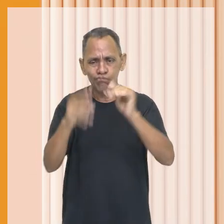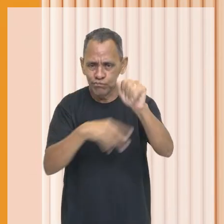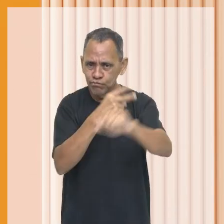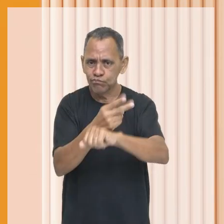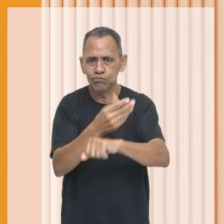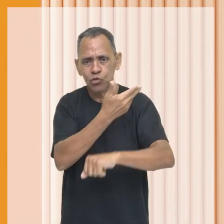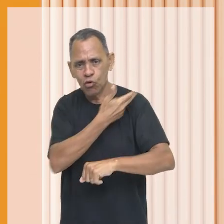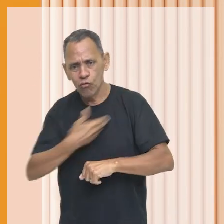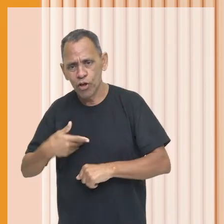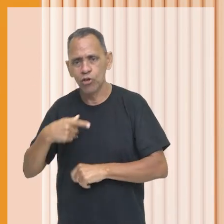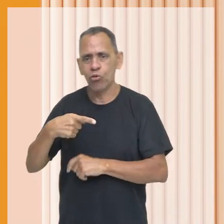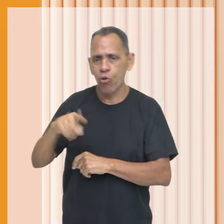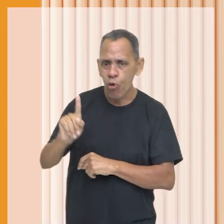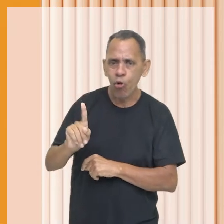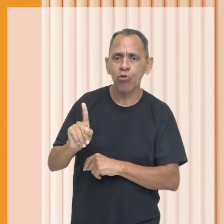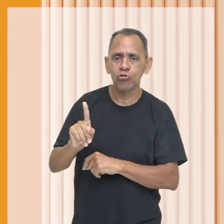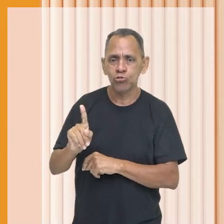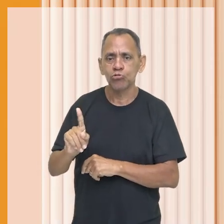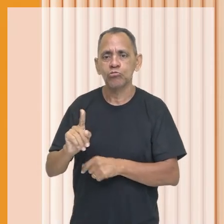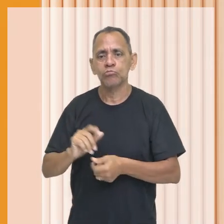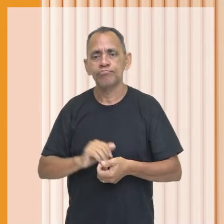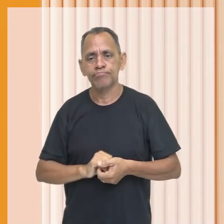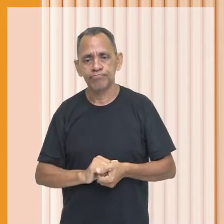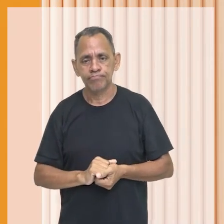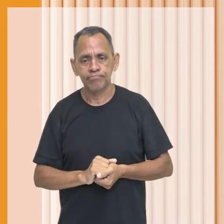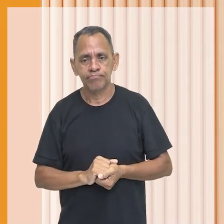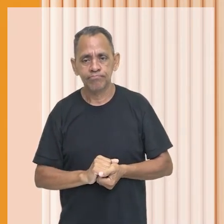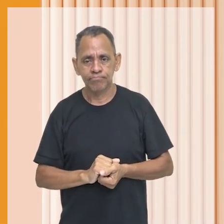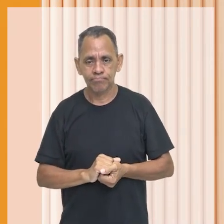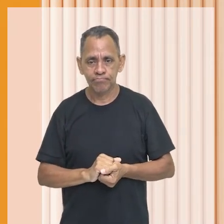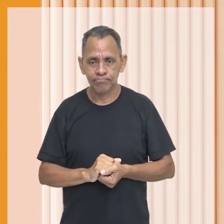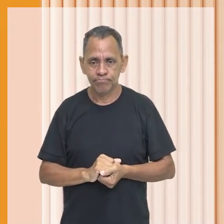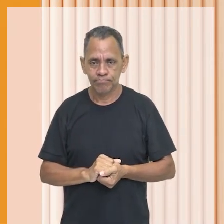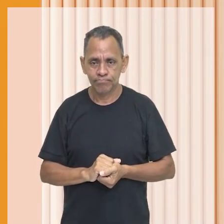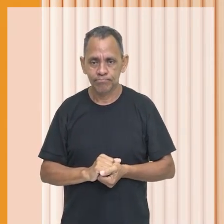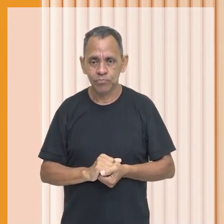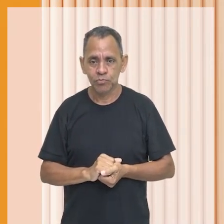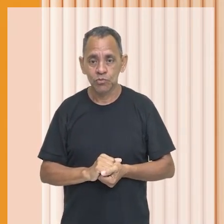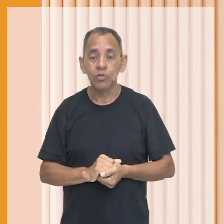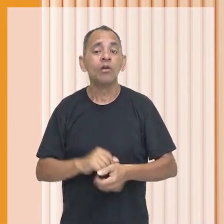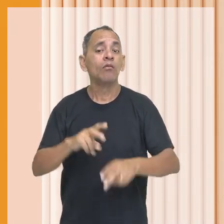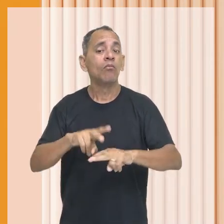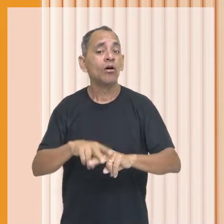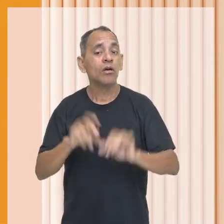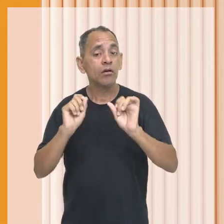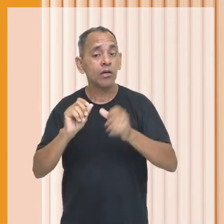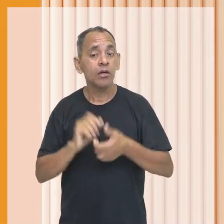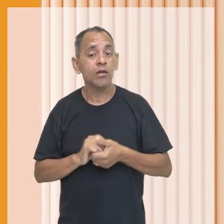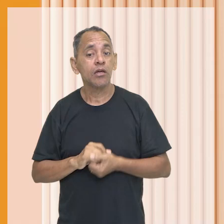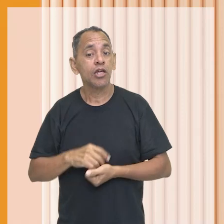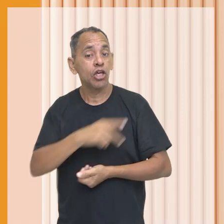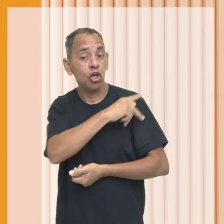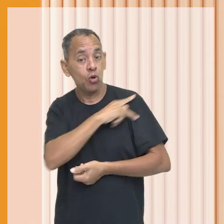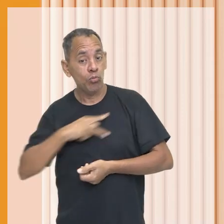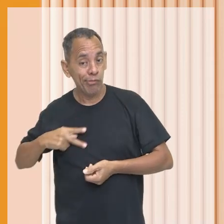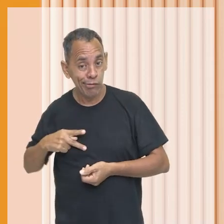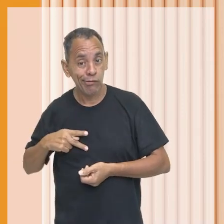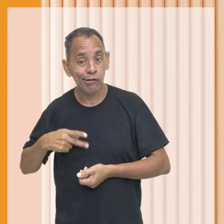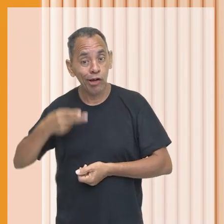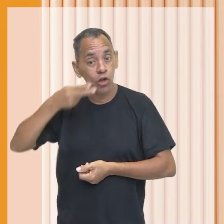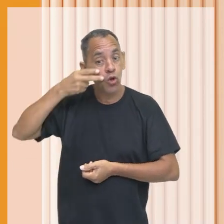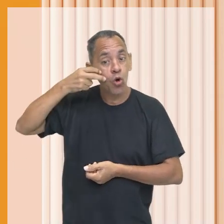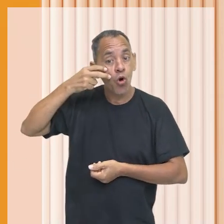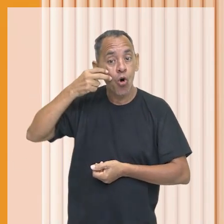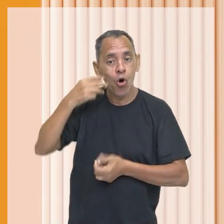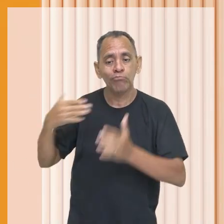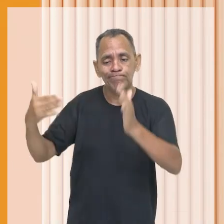verdade, depois do governo dele, na verdade, que era para ser no governo dele, mas não foi porque ele sofreu impeachment, já no governo do Itamar Franco, nós